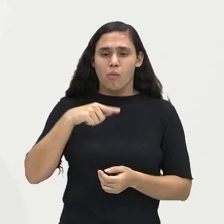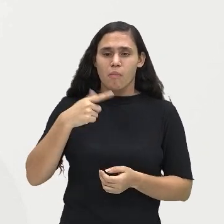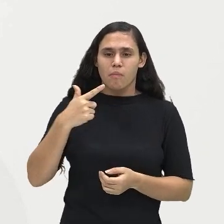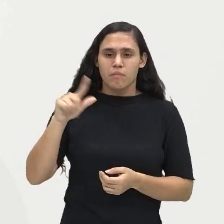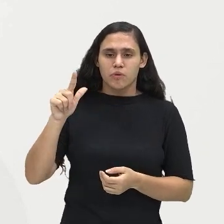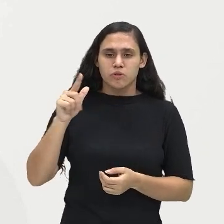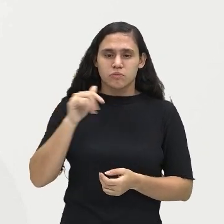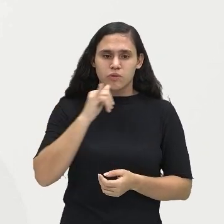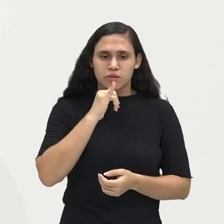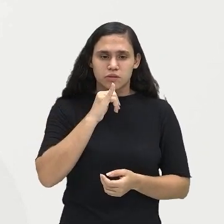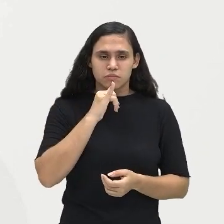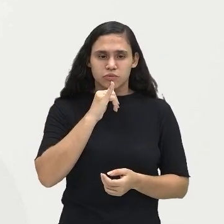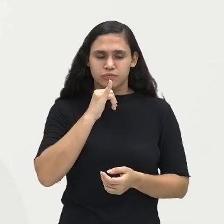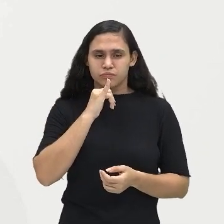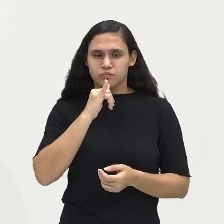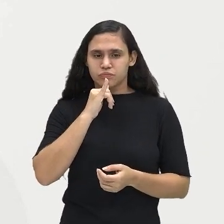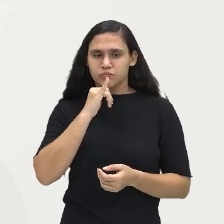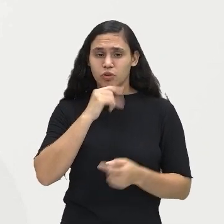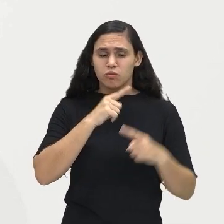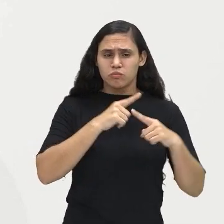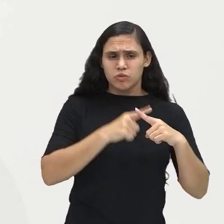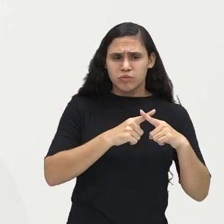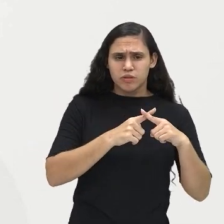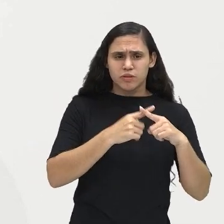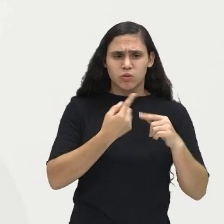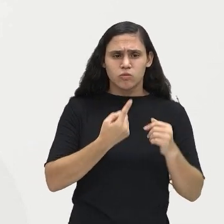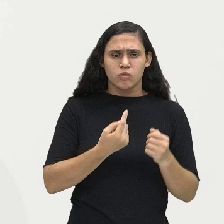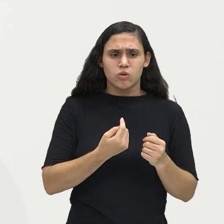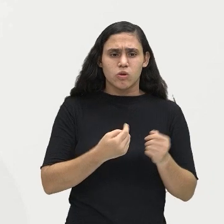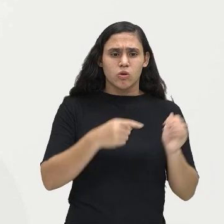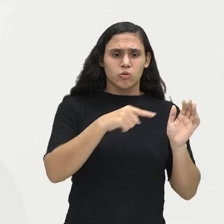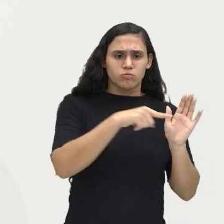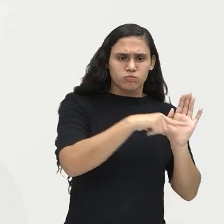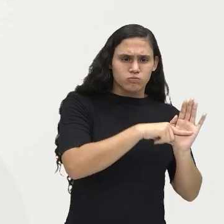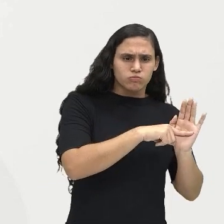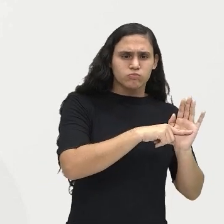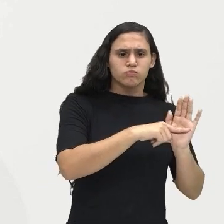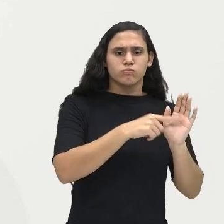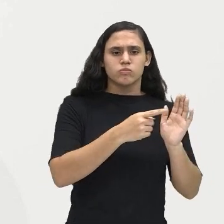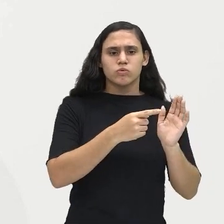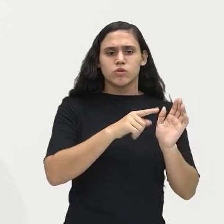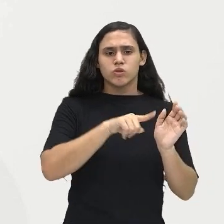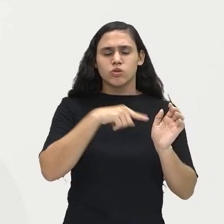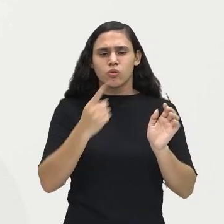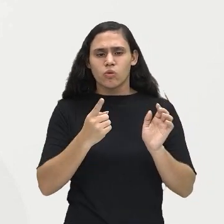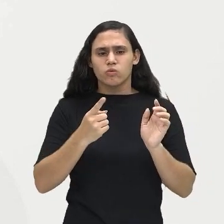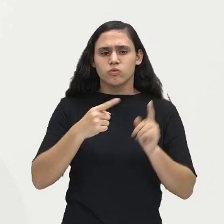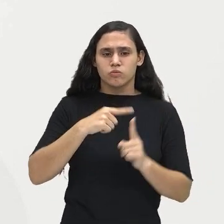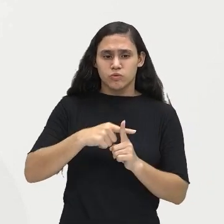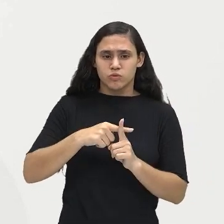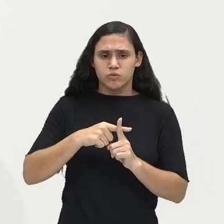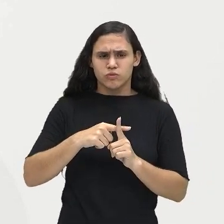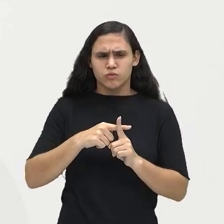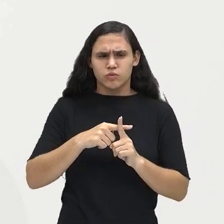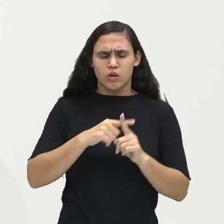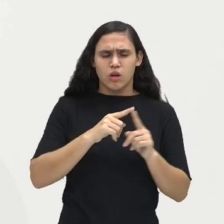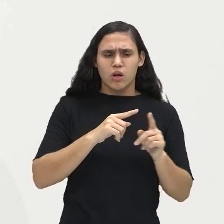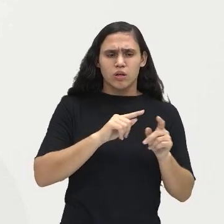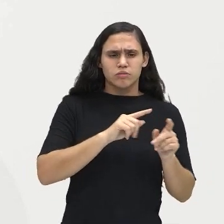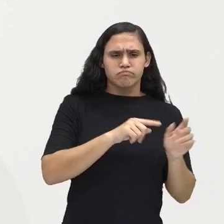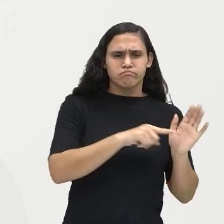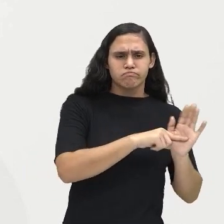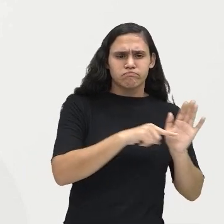onde os sinais são diferentes, pessoal. Um é positivo e o outro é negativo. Multiplicação de sinais diferentes,